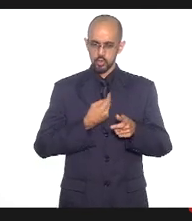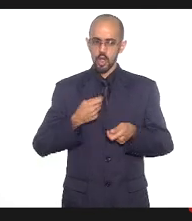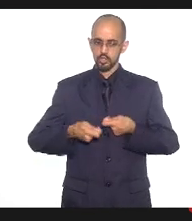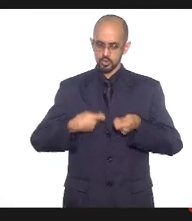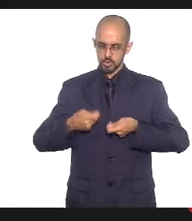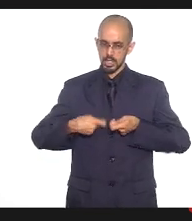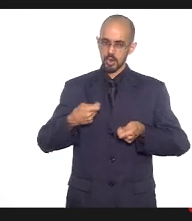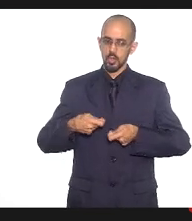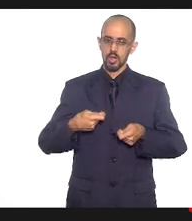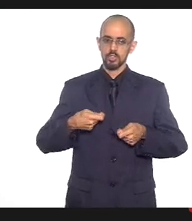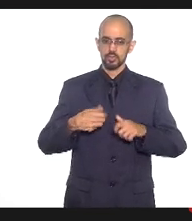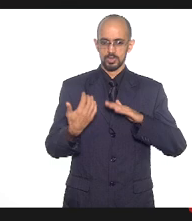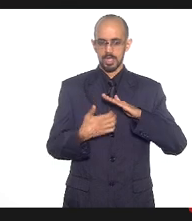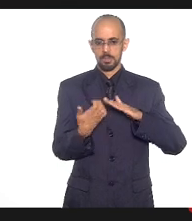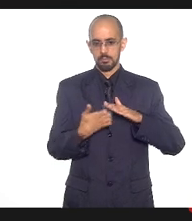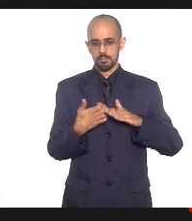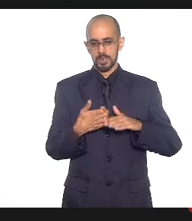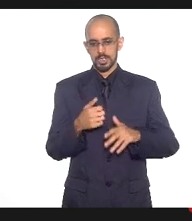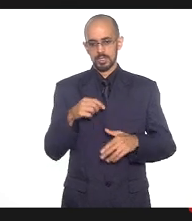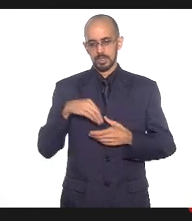hoje no país.